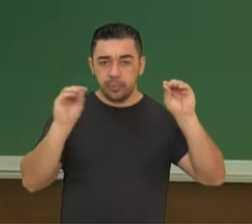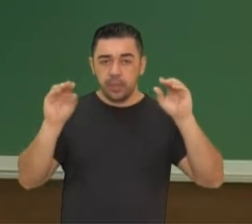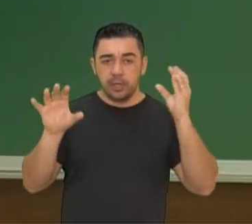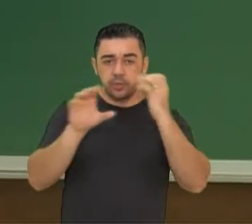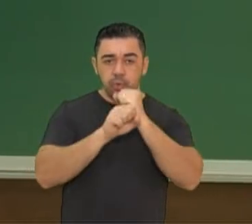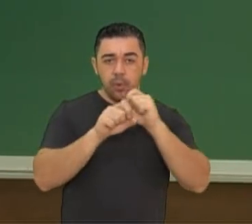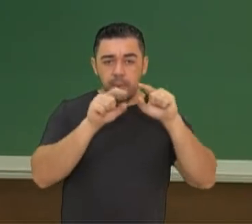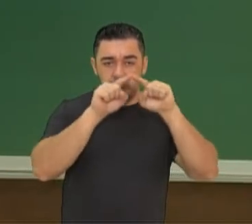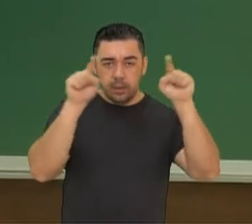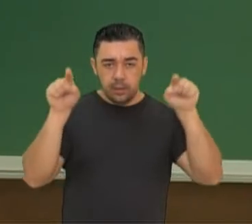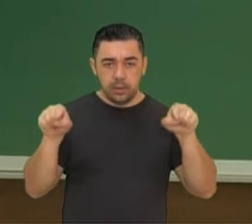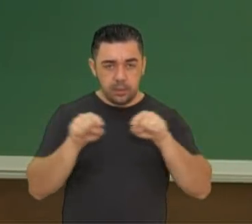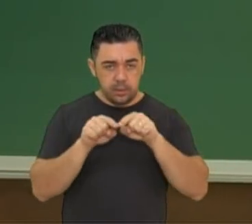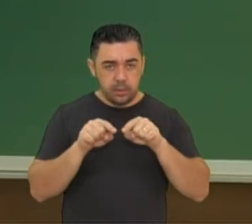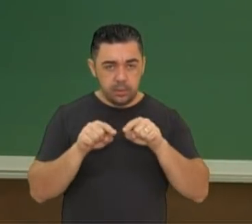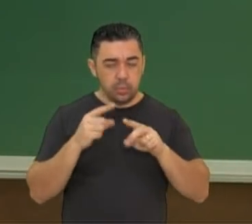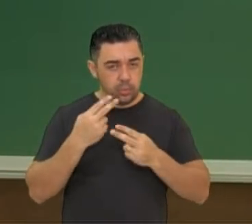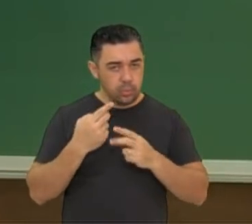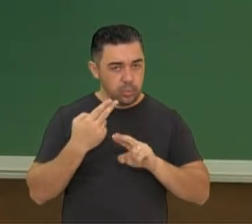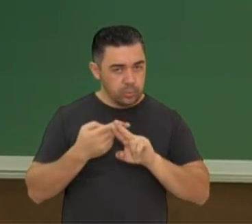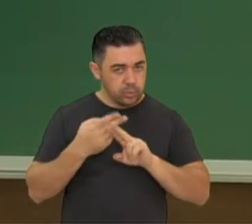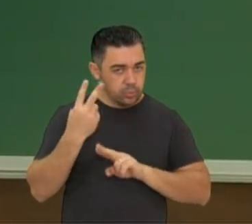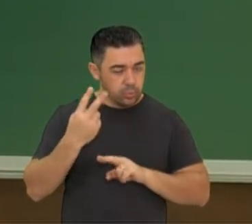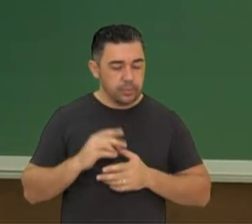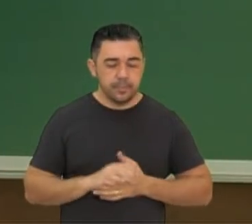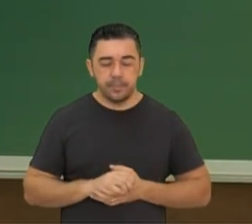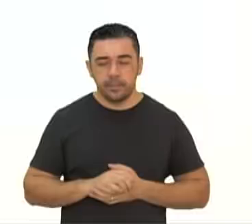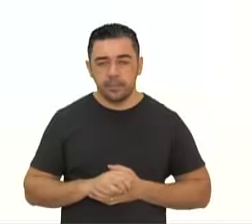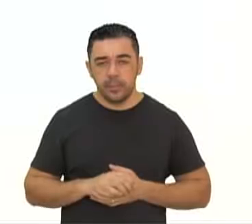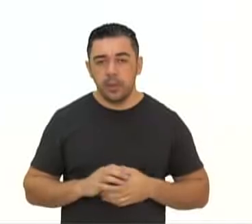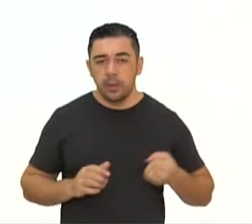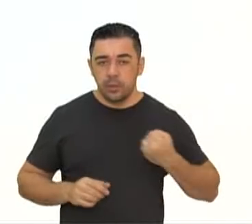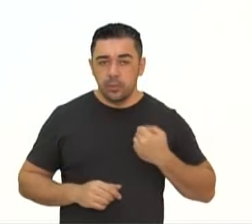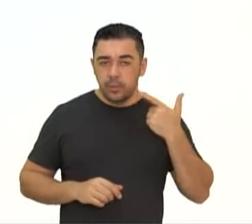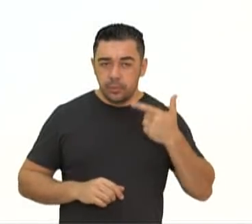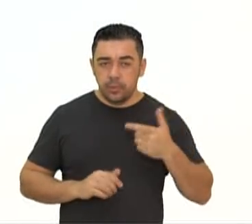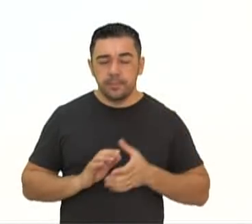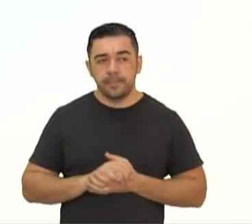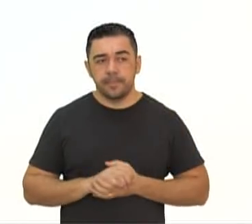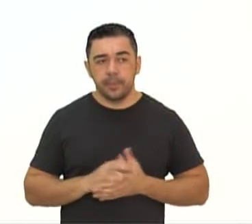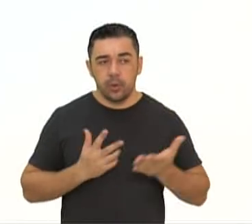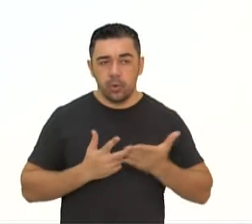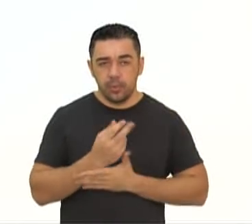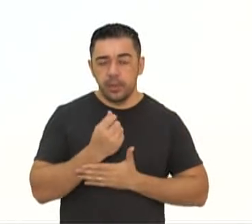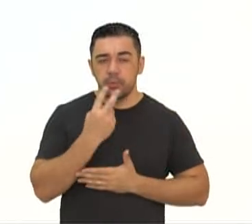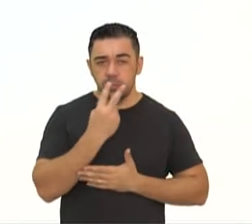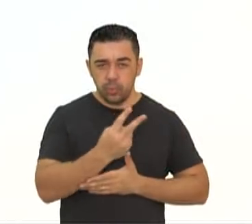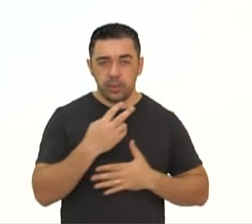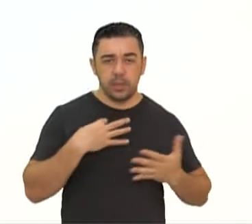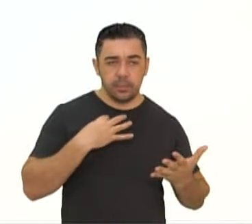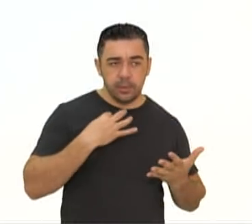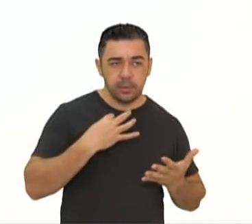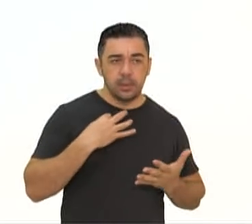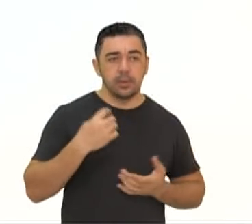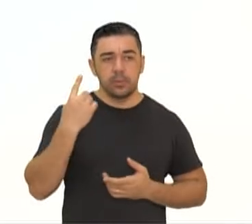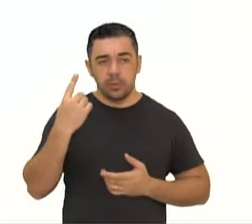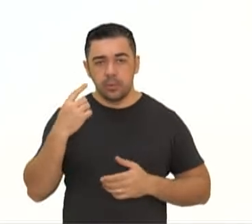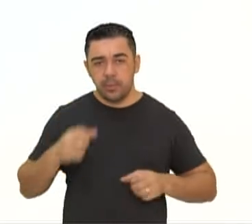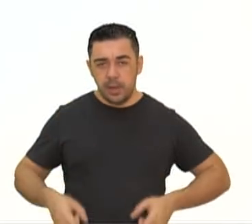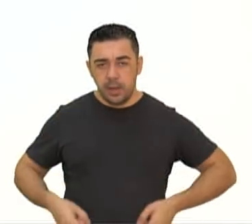duas incógnitas. Na número 2, comprei duas camisetas e uma calça e gastei R$